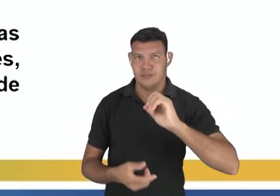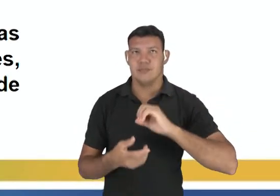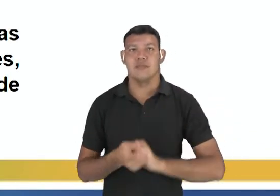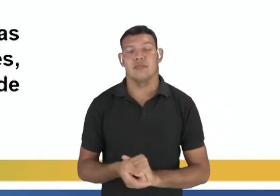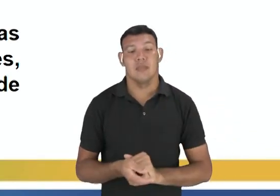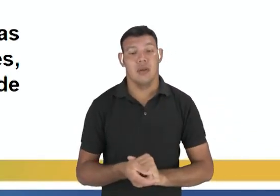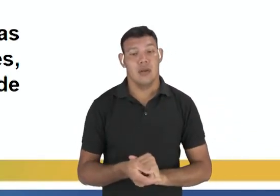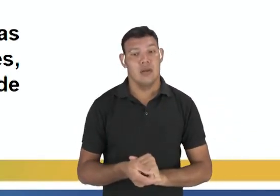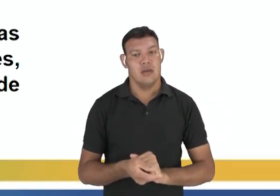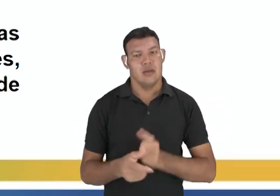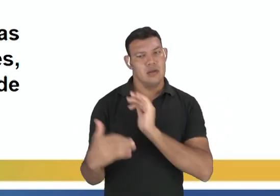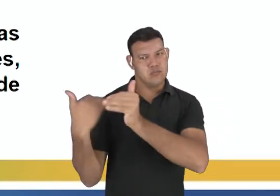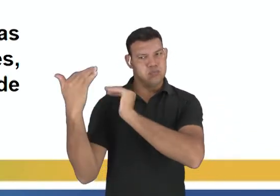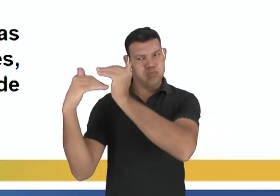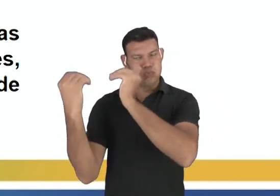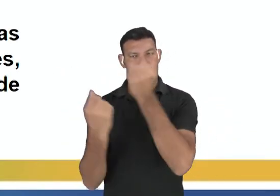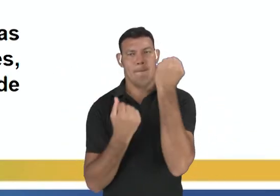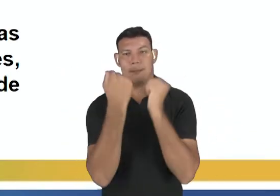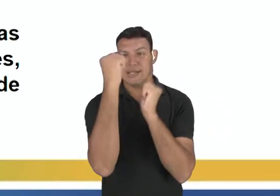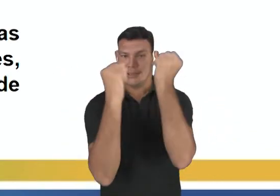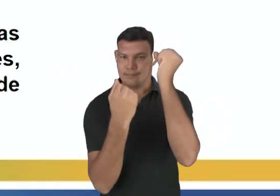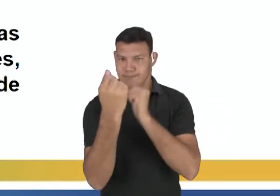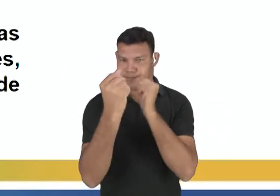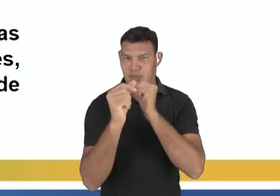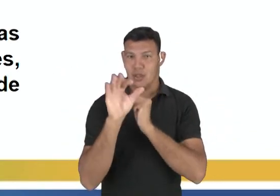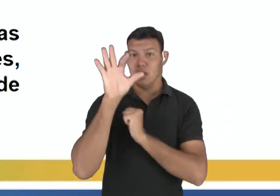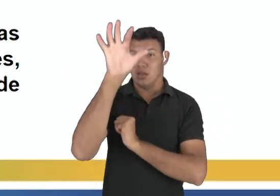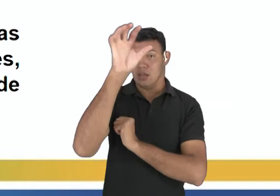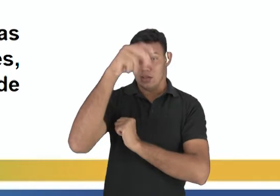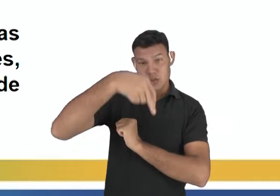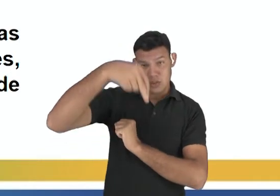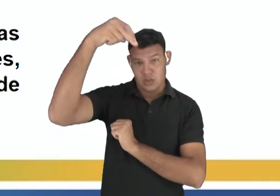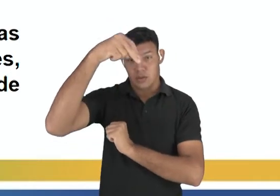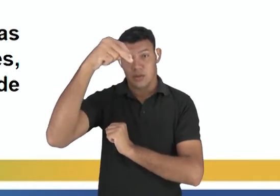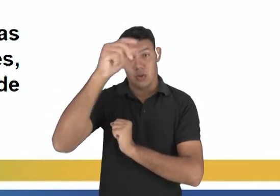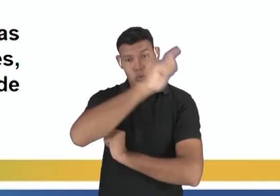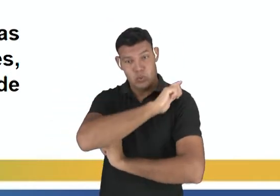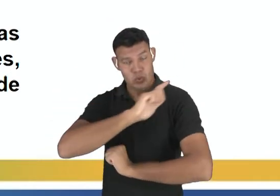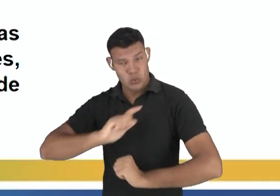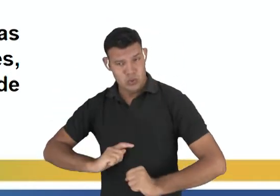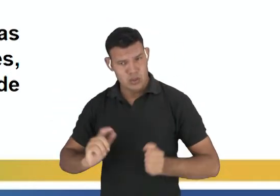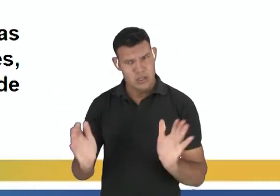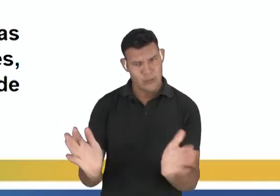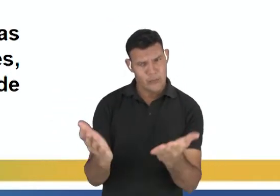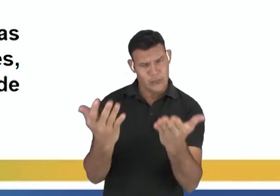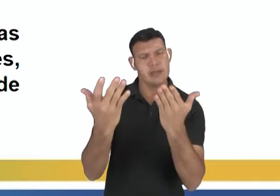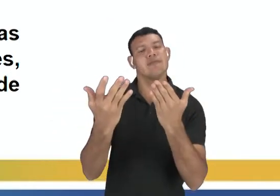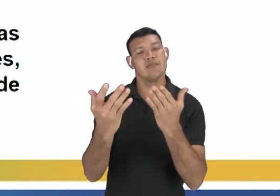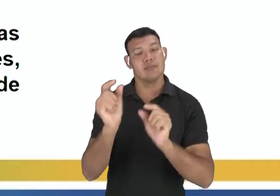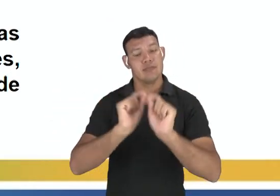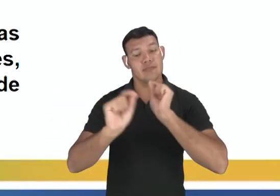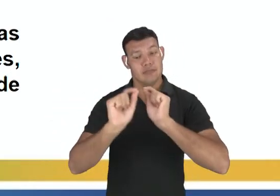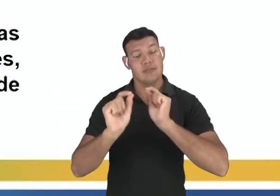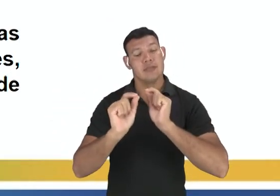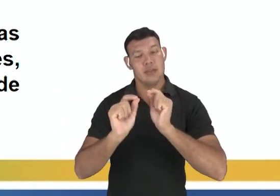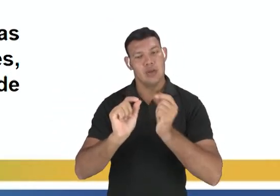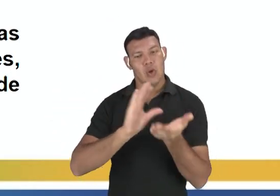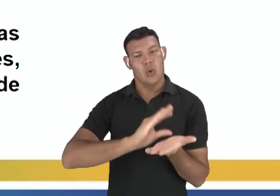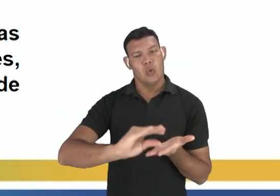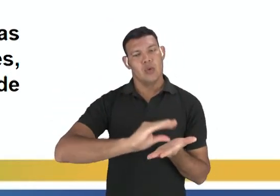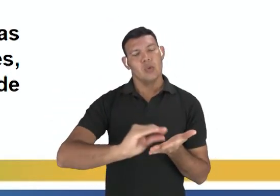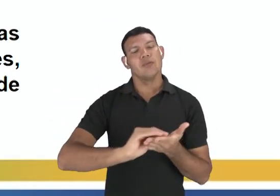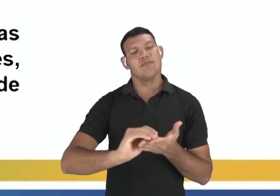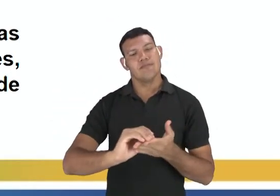atividade industrial na região norte, pois o governo passou a incentivar a instalação da indústria no local. A